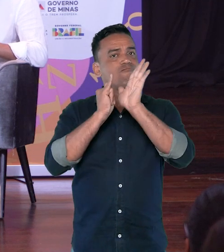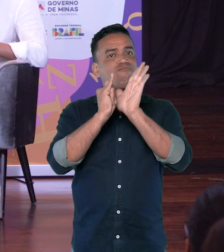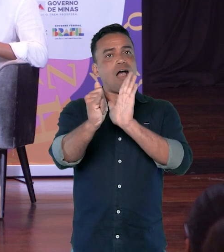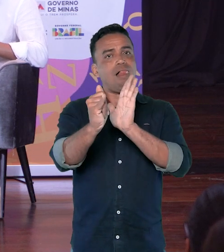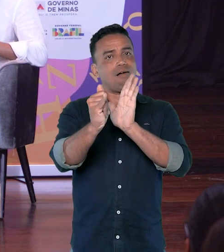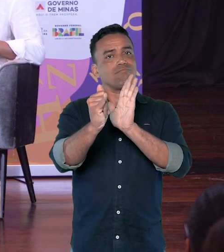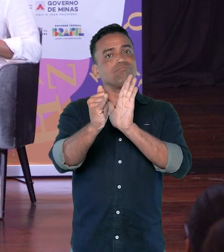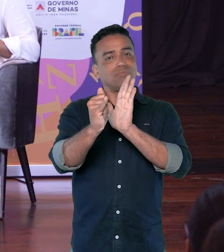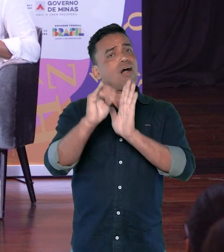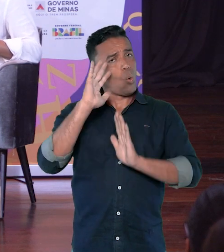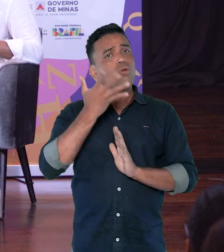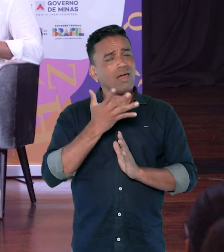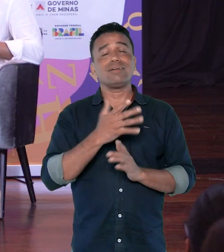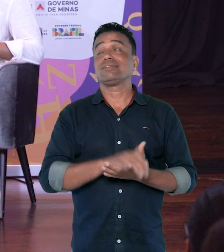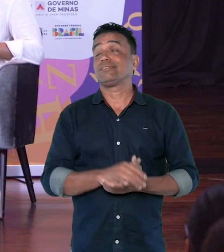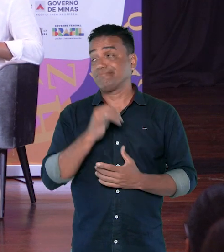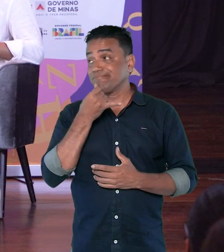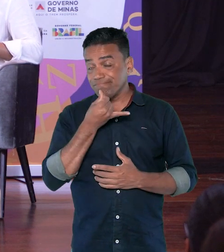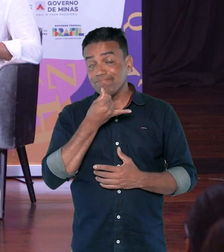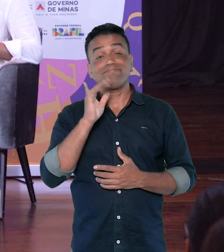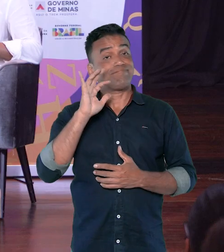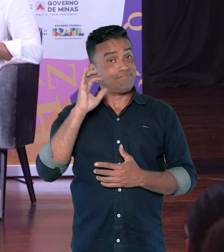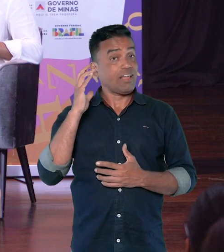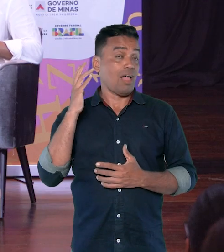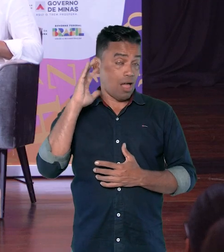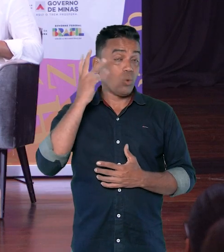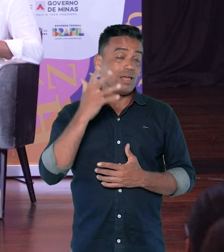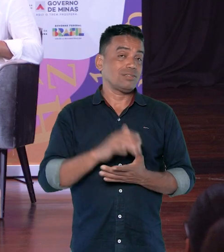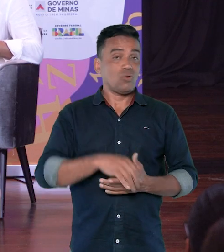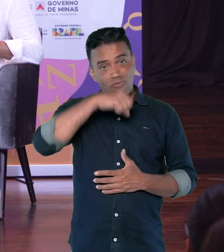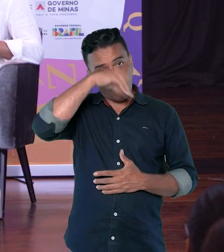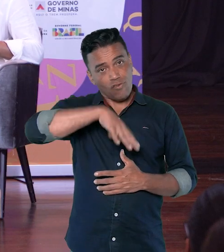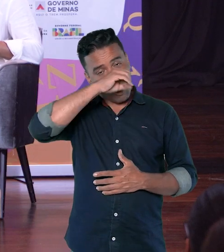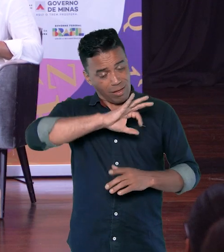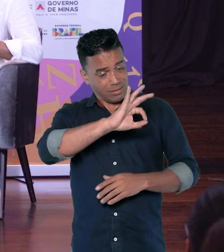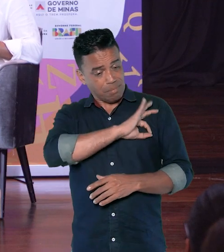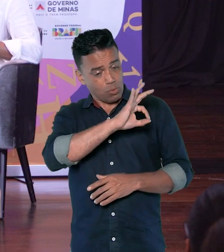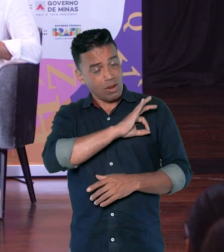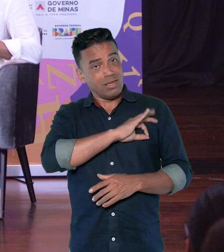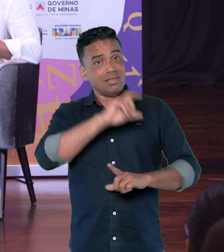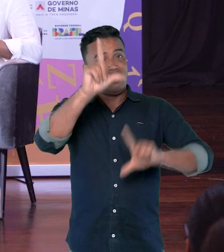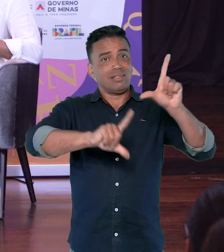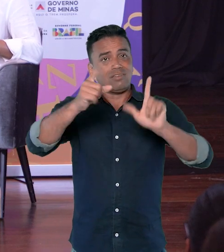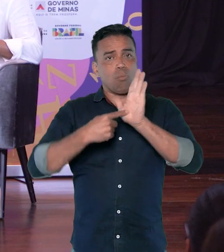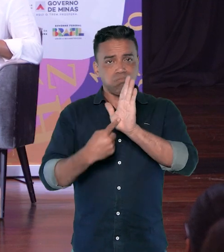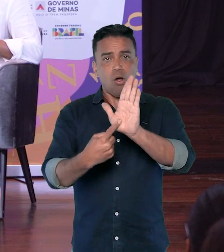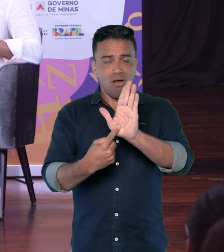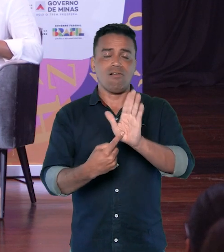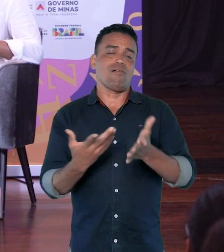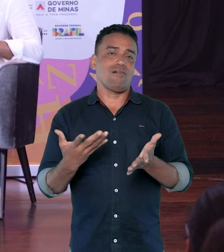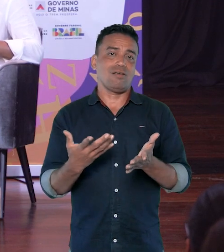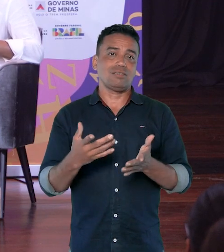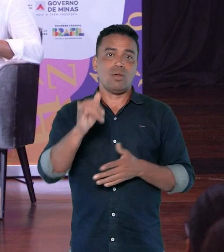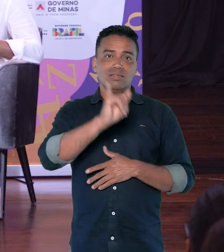infelizmente acontecem, né? Mas quando a violência policial, né? Quando ela é televisionada, quando